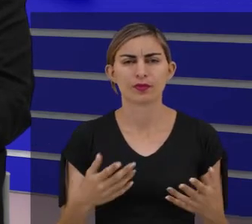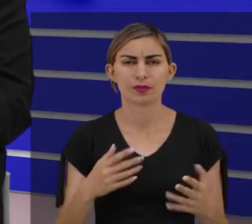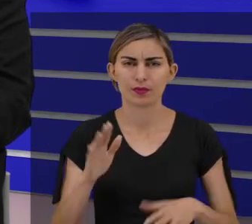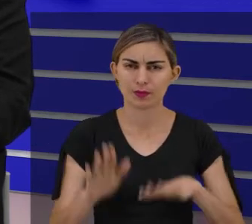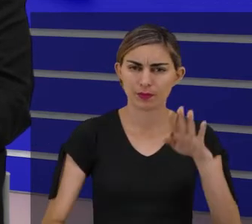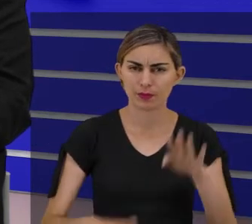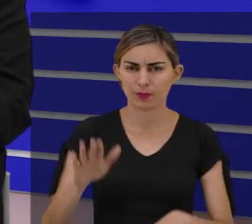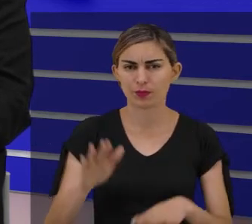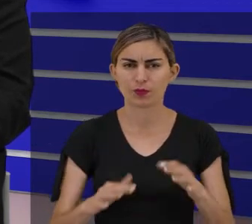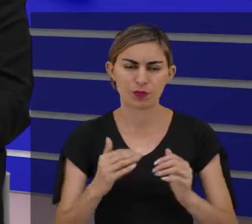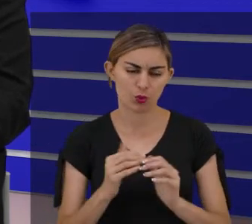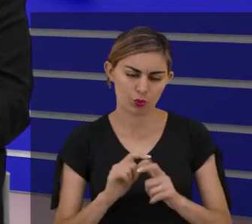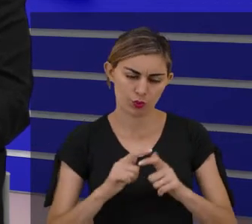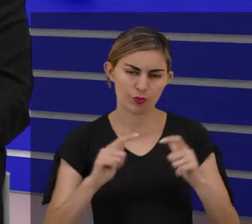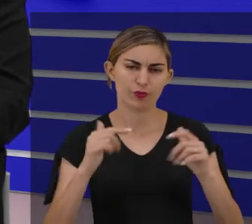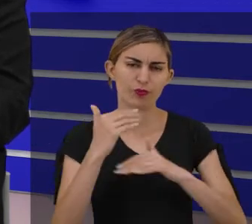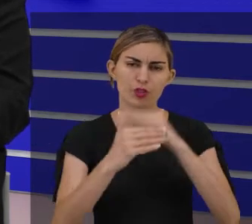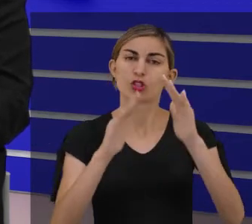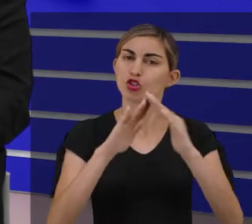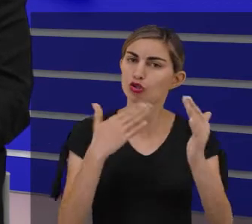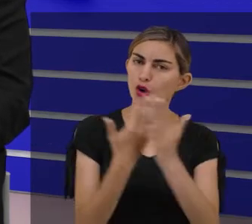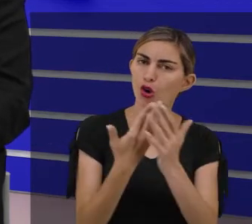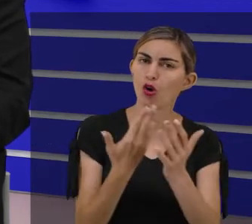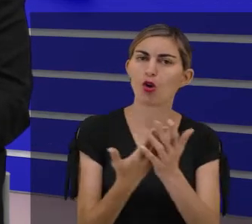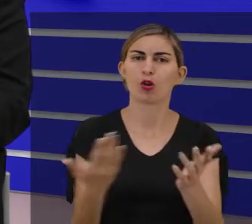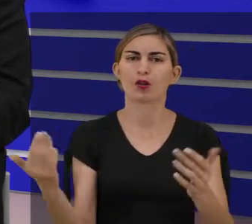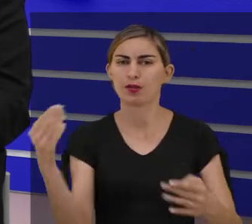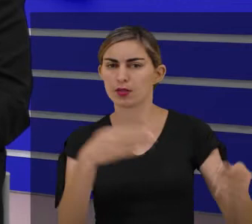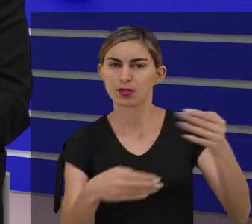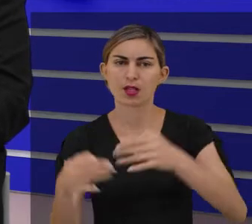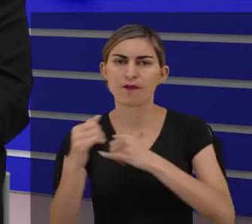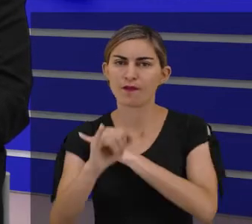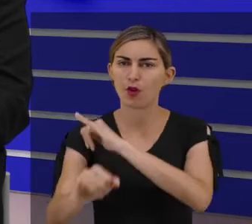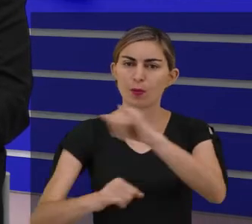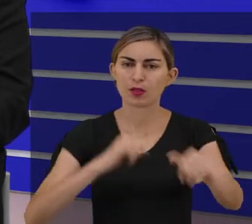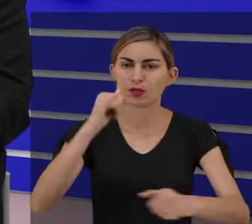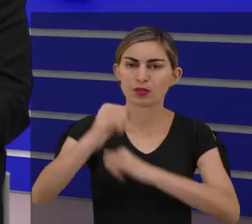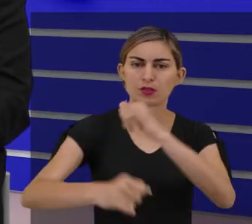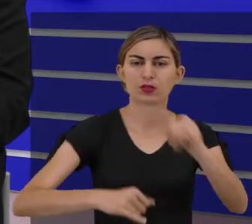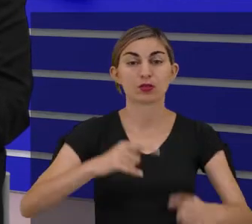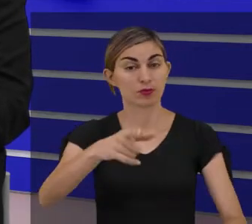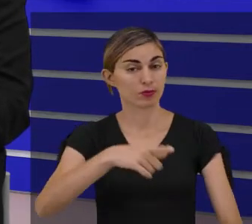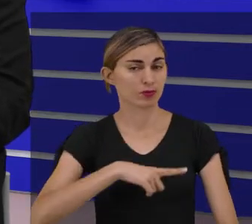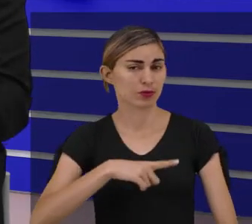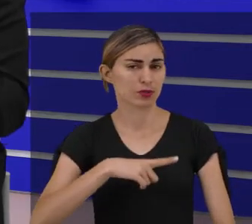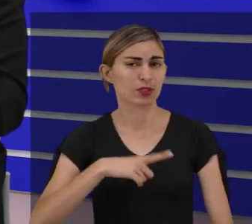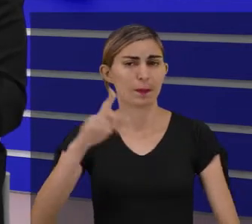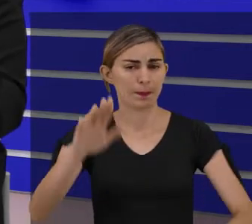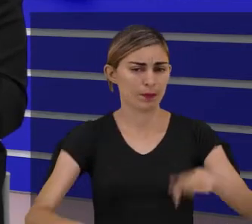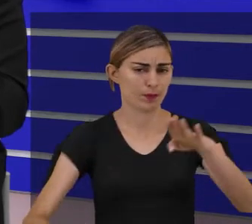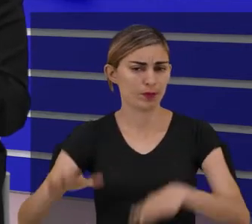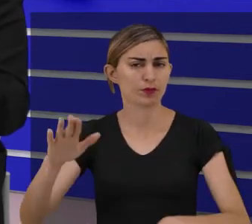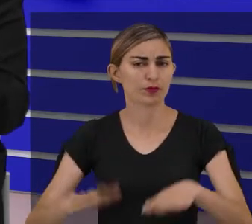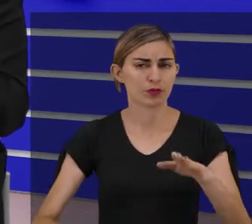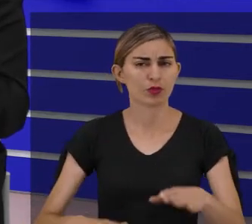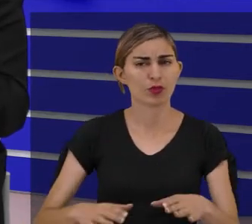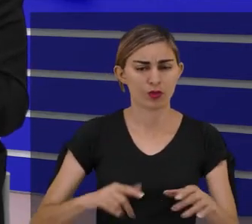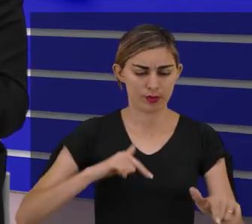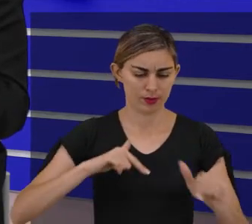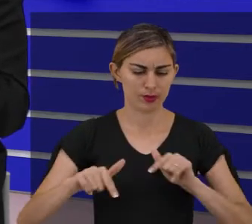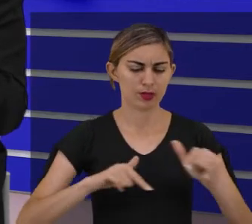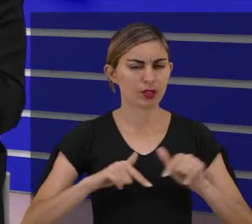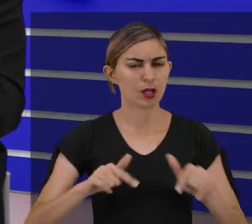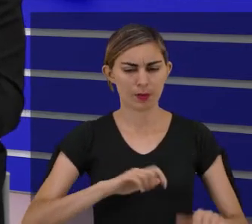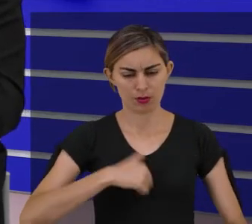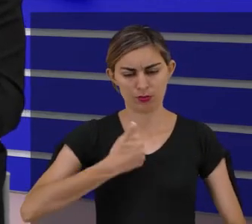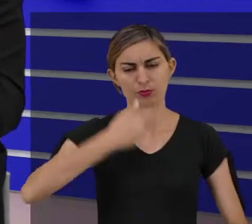com a possibilidade, e com o aumento da escolaridade, o aumento do acesso à informação, você tem essa possibilidade de tornar o